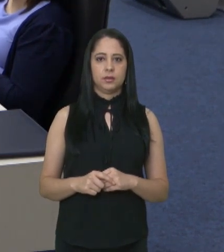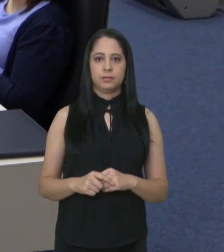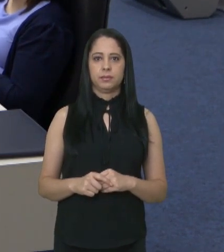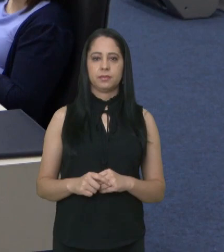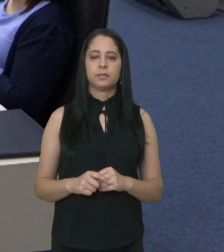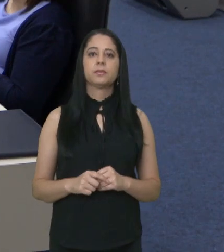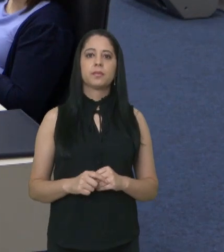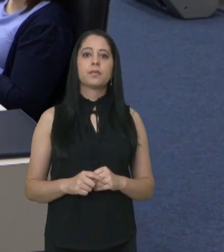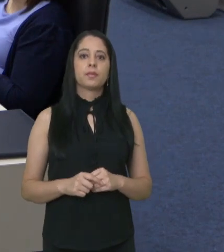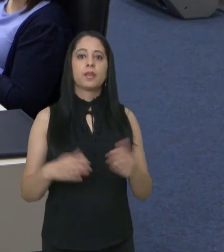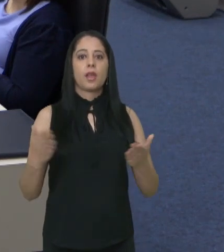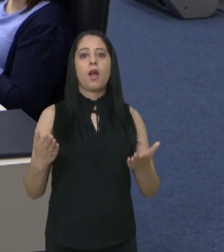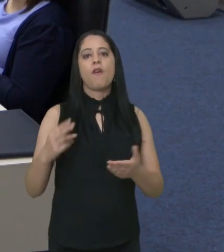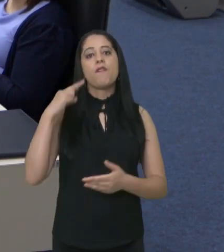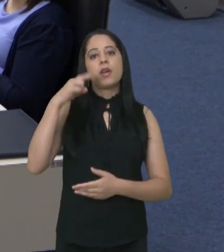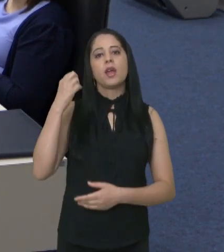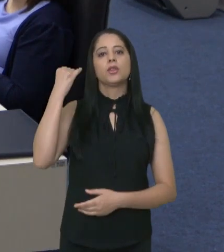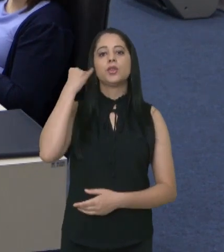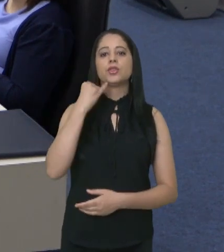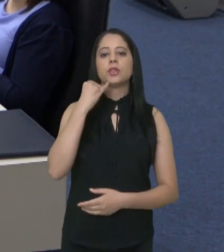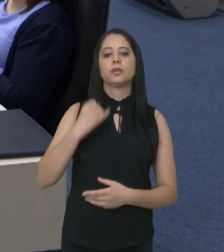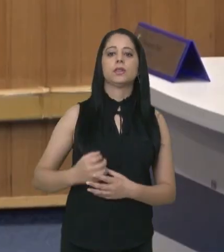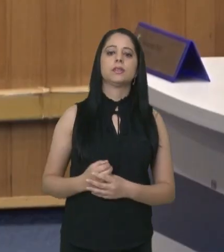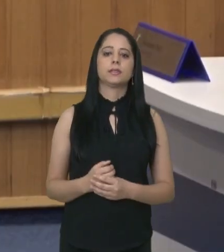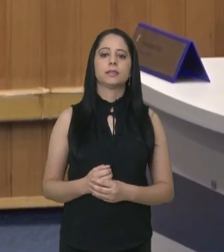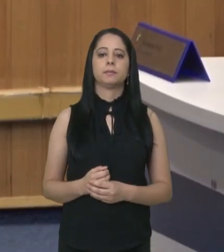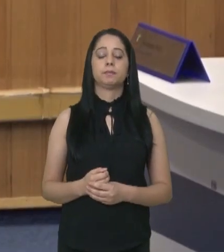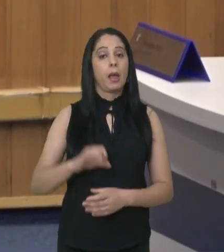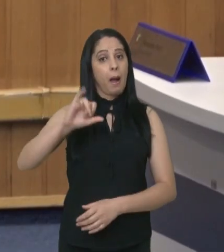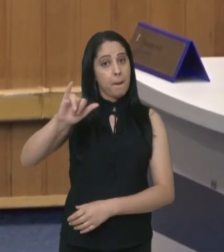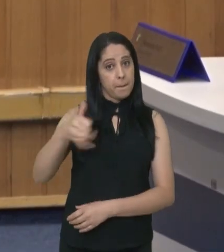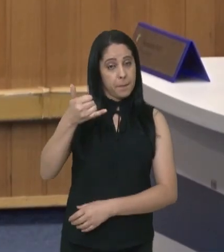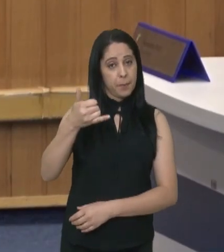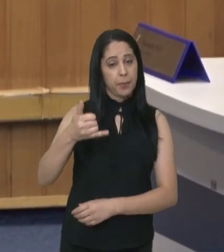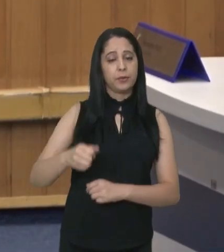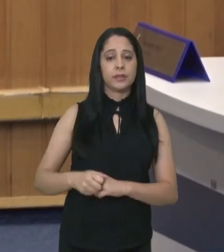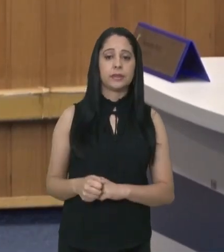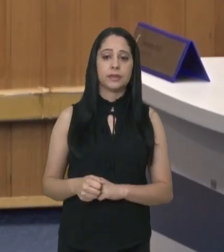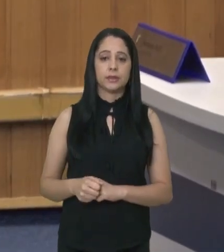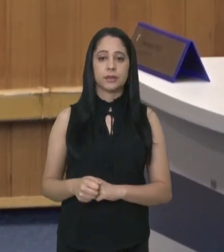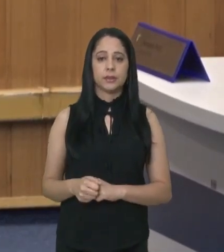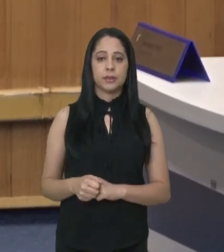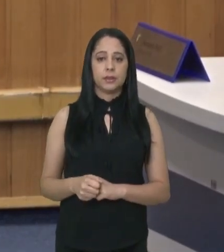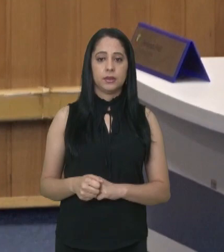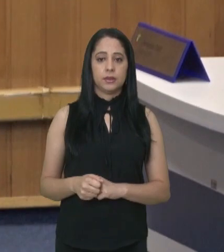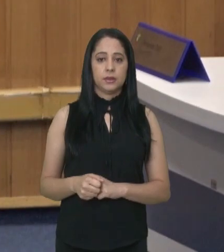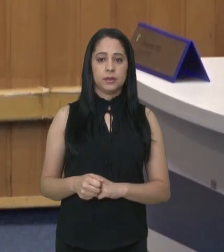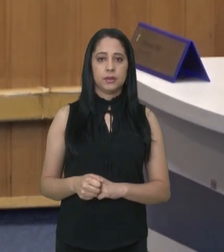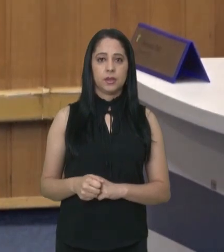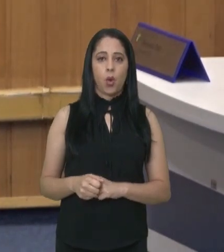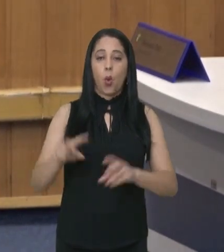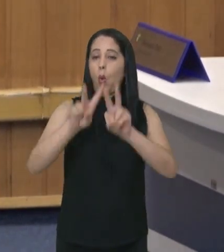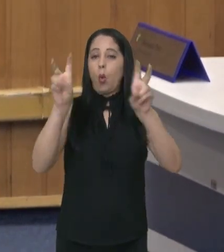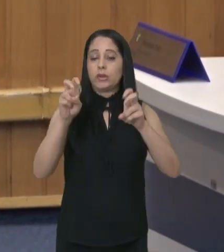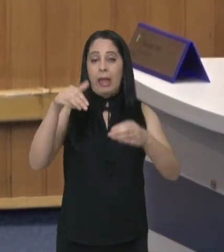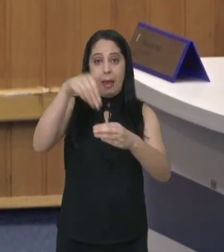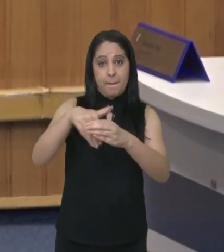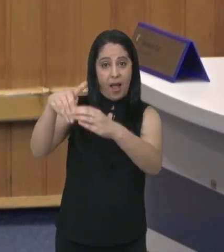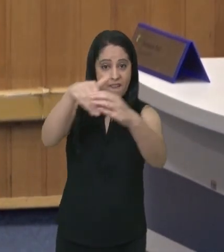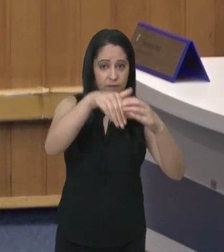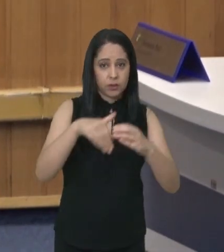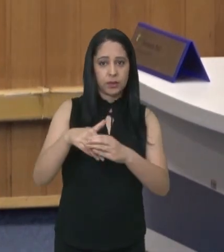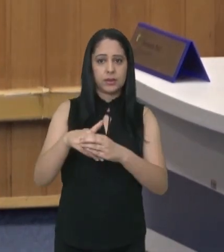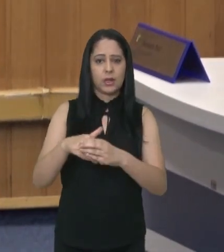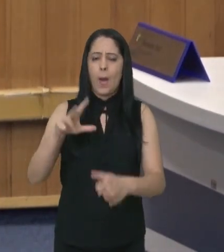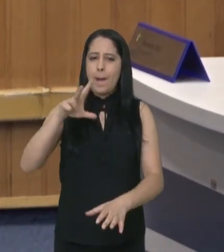Com a palavra, o vereador José Luiz. Senhor presidente, aproveitando aí o pessoal falando das eleições, em